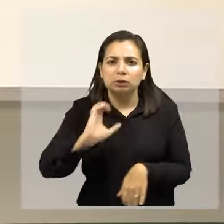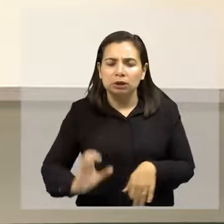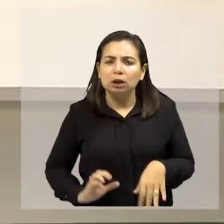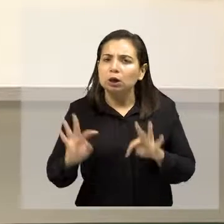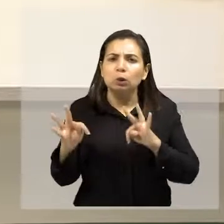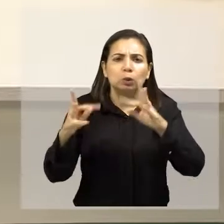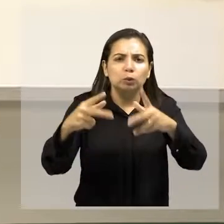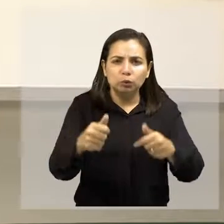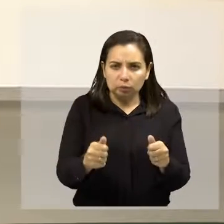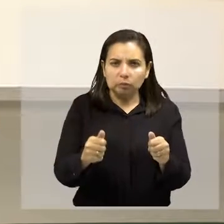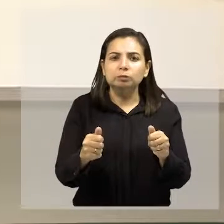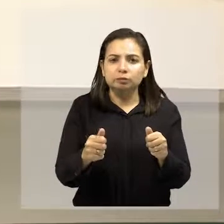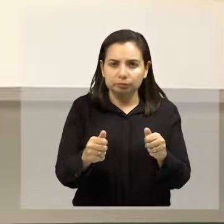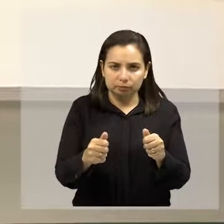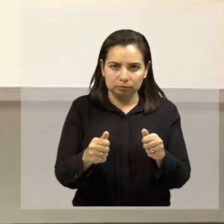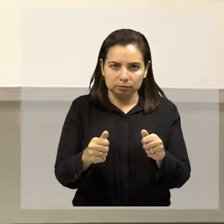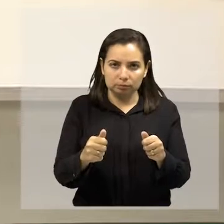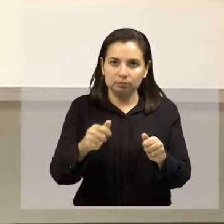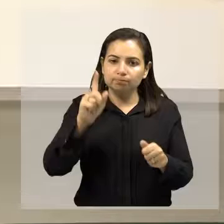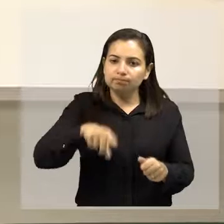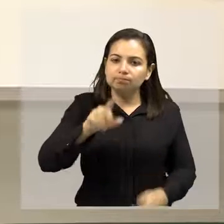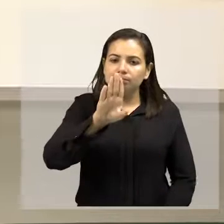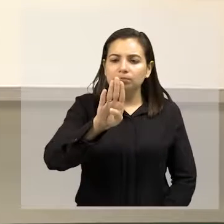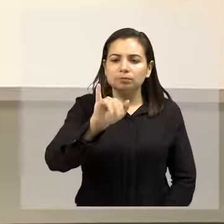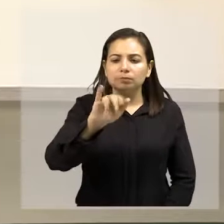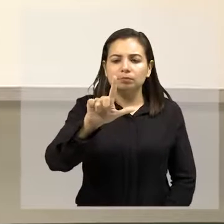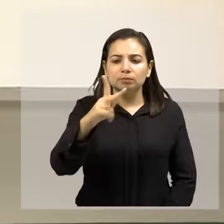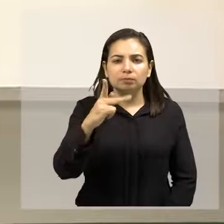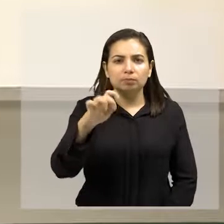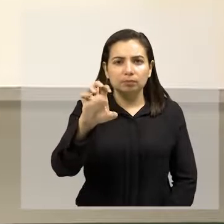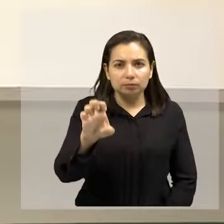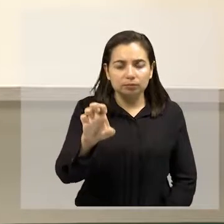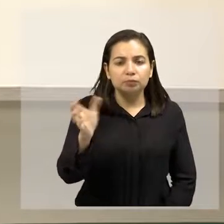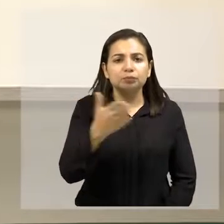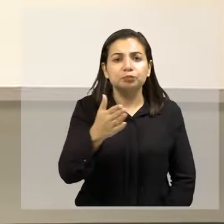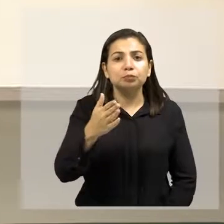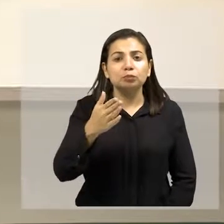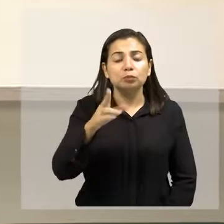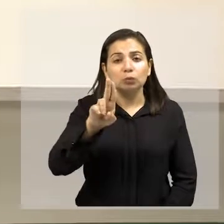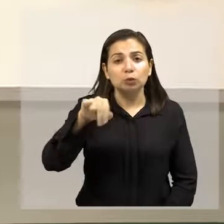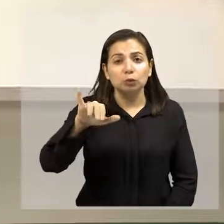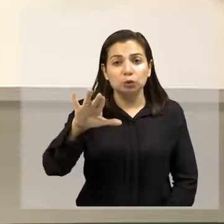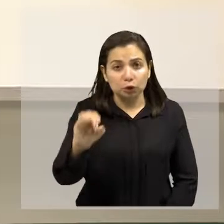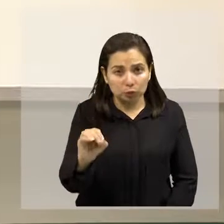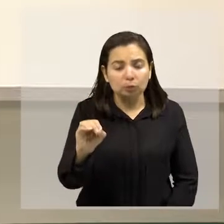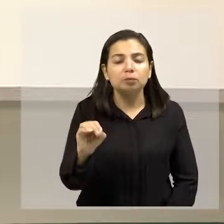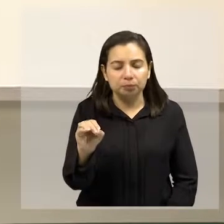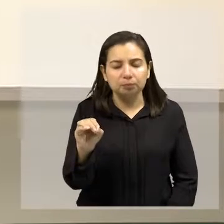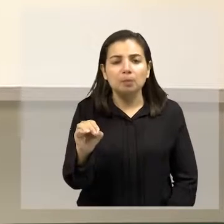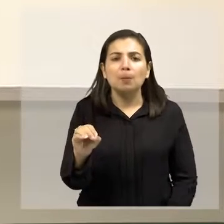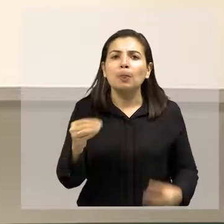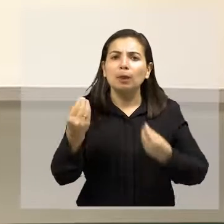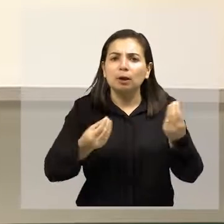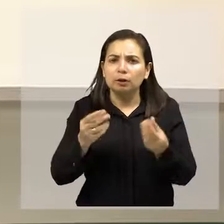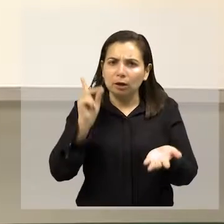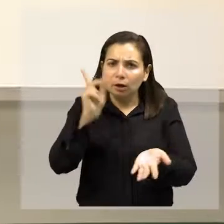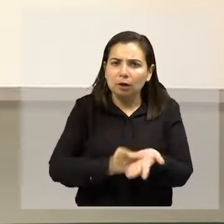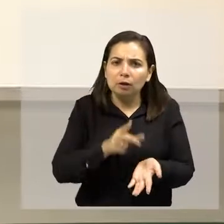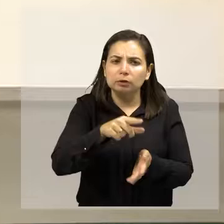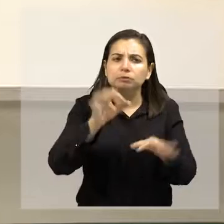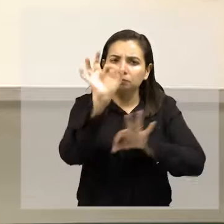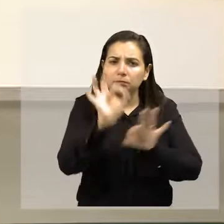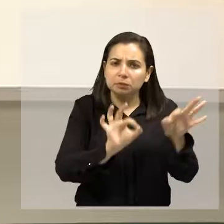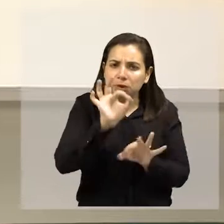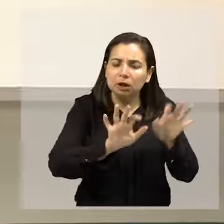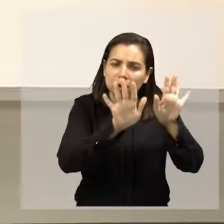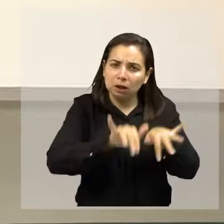e cidadãs a este sistema por meio do bilhete único, né? Uma proposta que foi concretizada, é a realidade hoje, e o